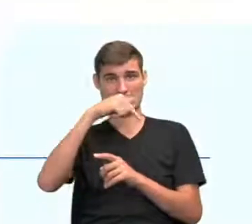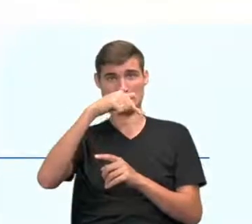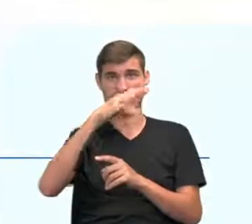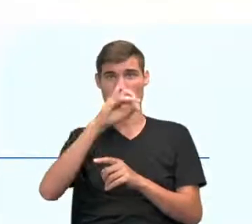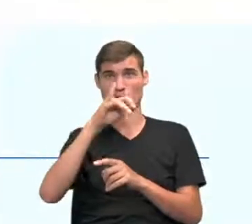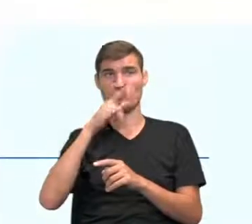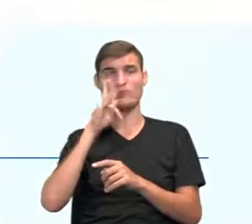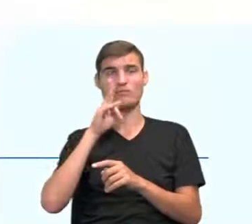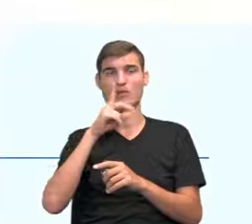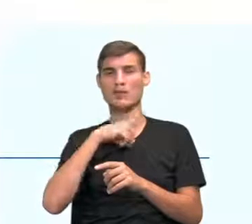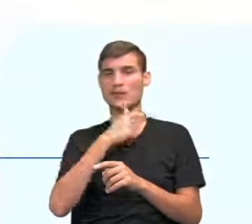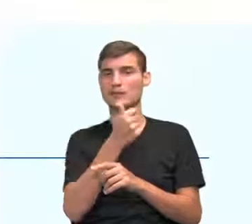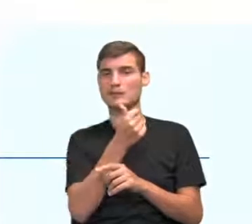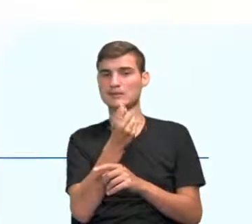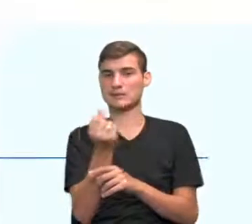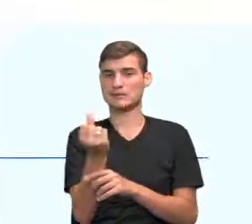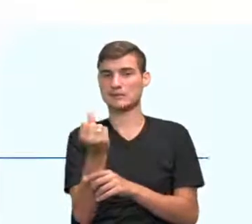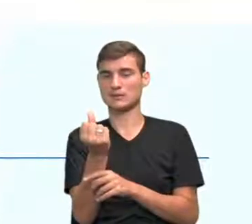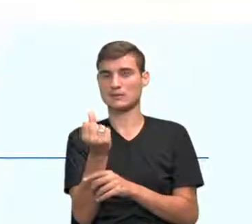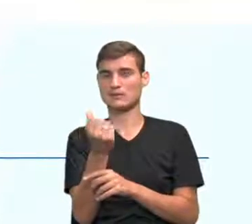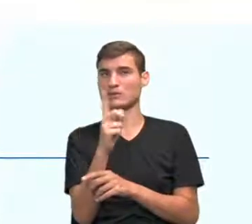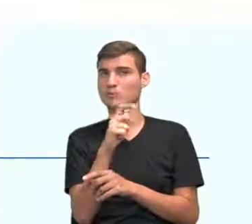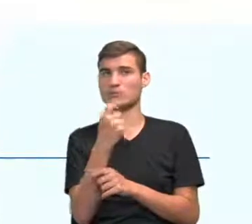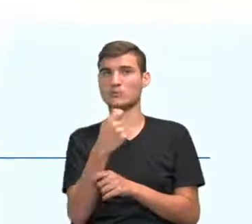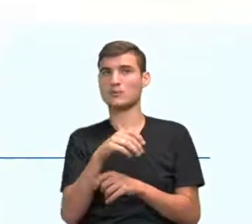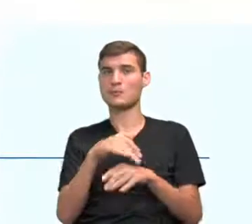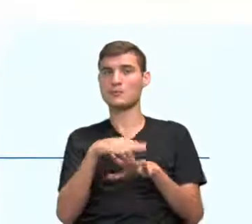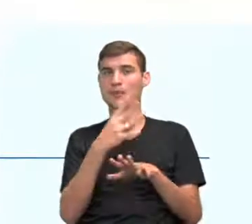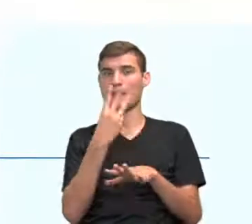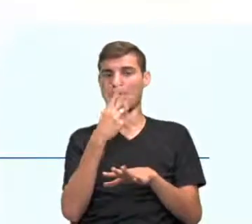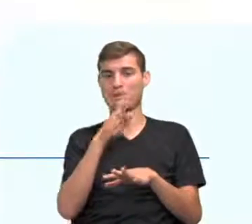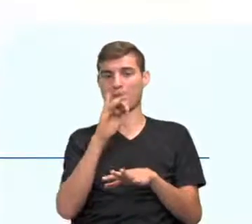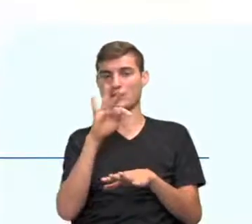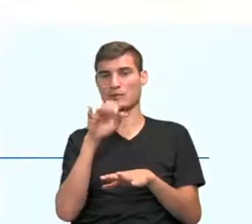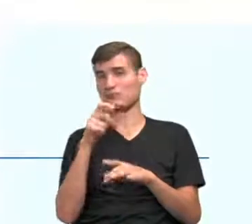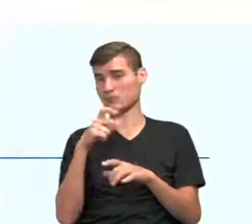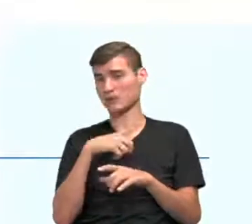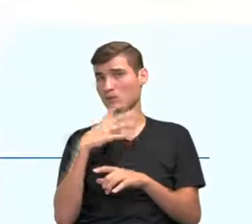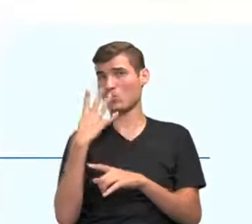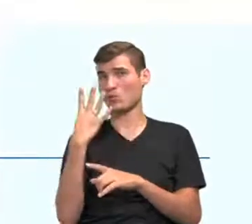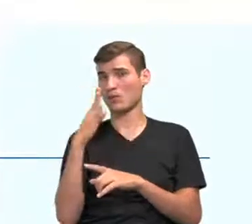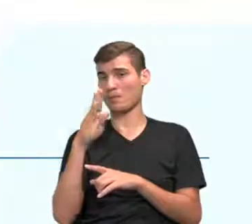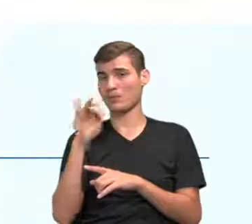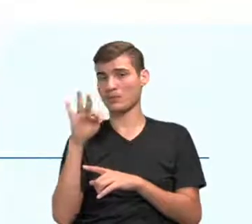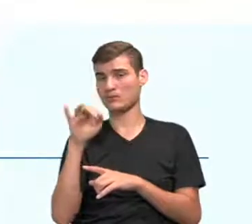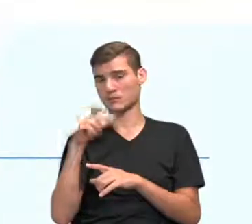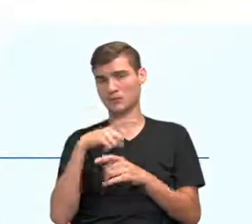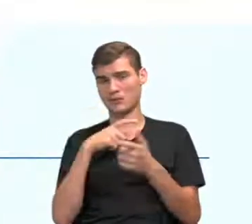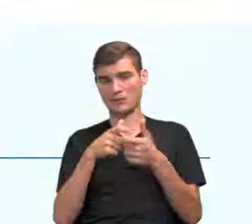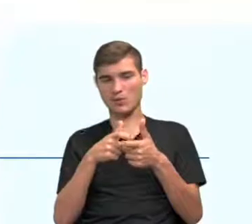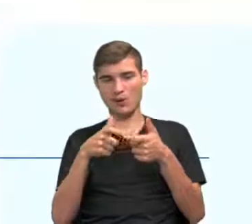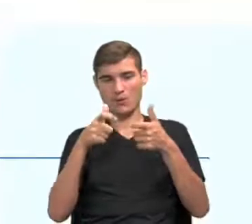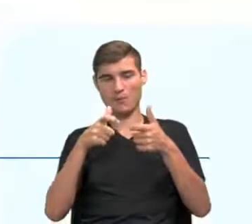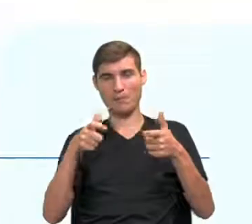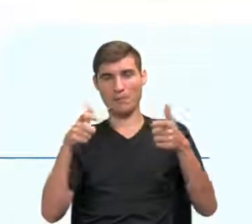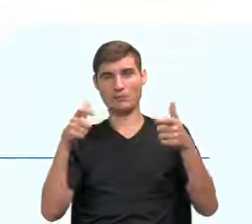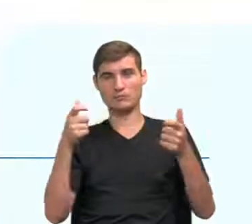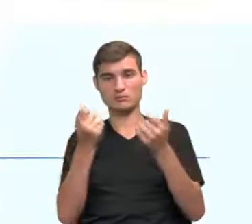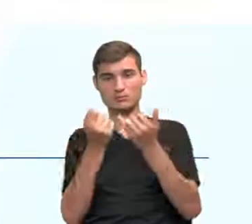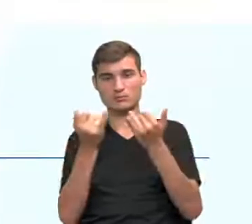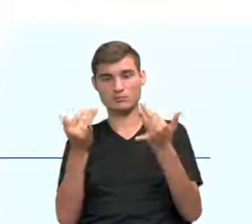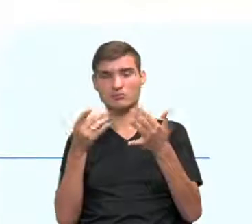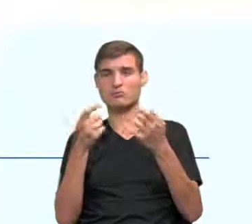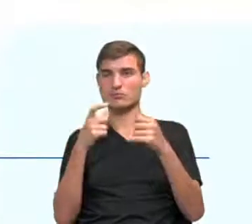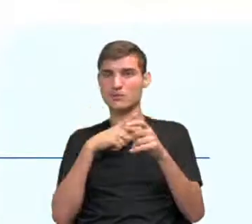16 códigos, eu não vou precisar mais de 3 bits, eu vou precisar de 4 bits. Então, conforme eu vou aumentando esses níveis, eu